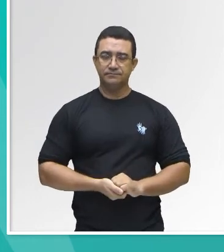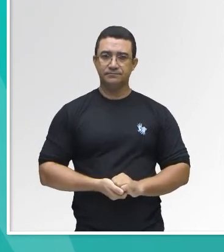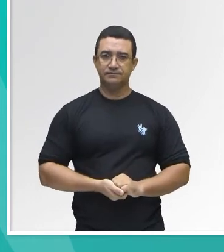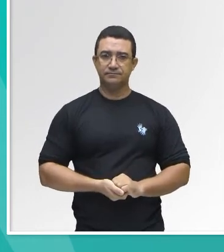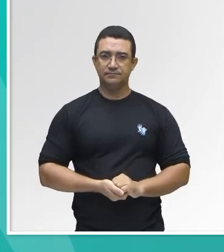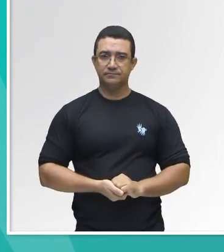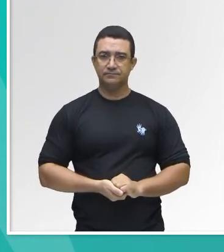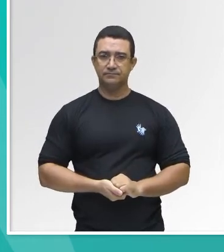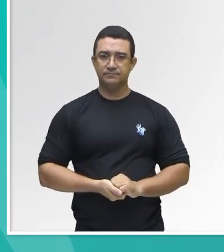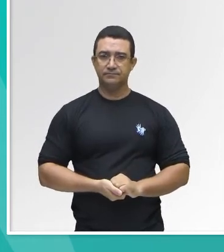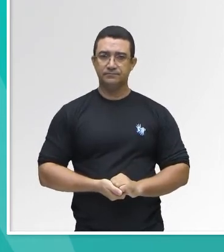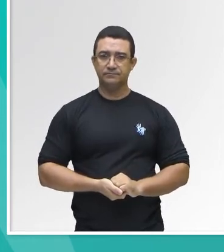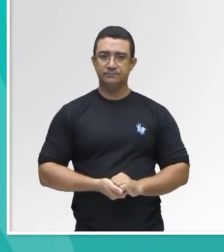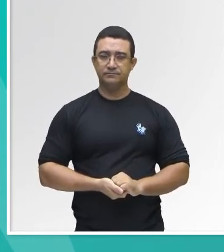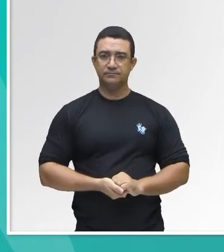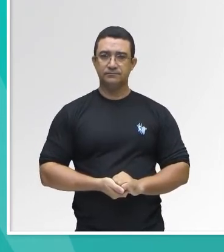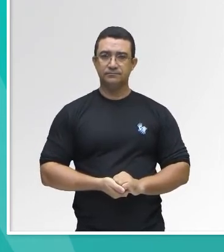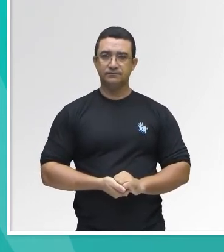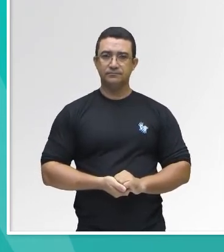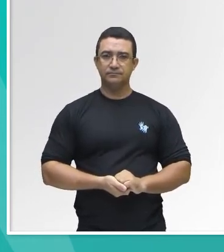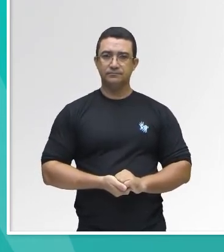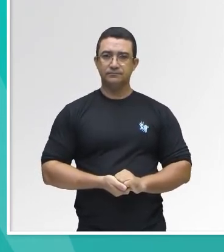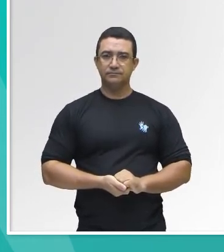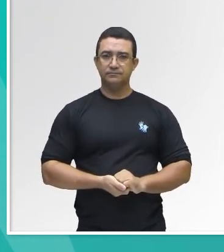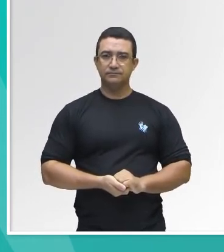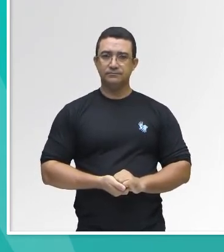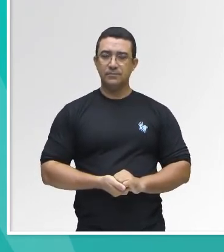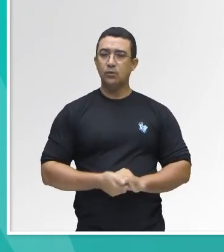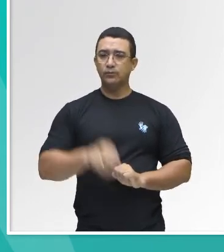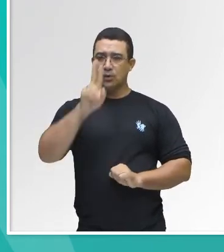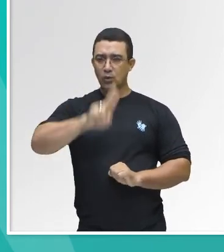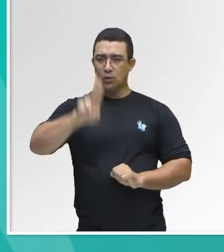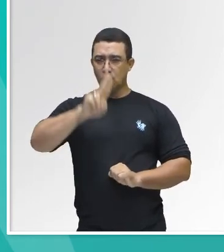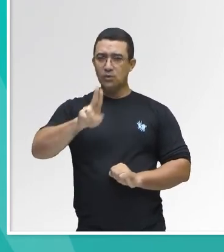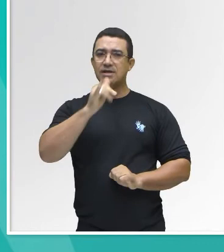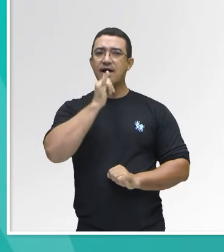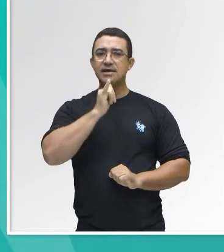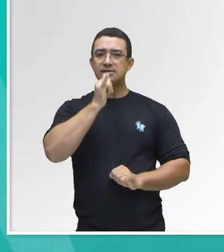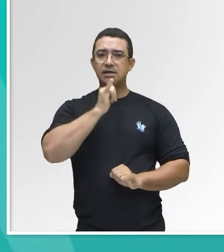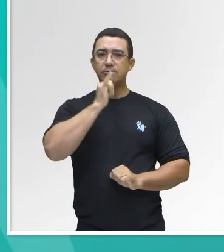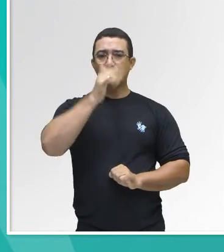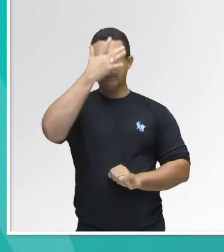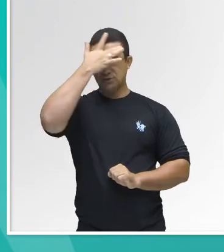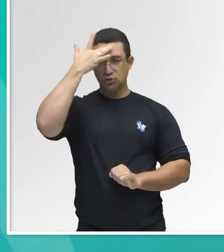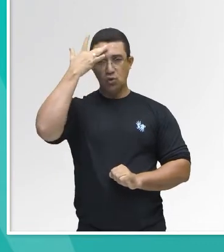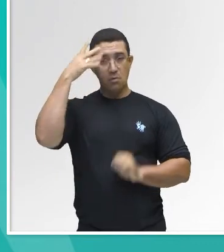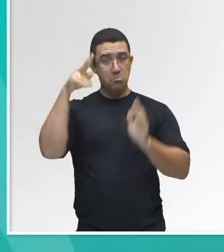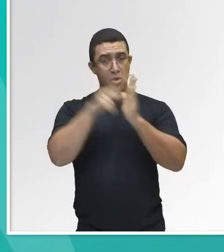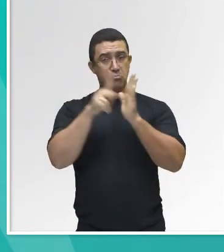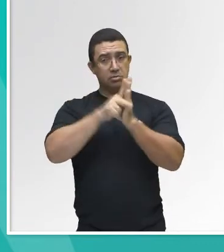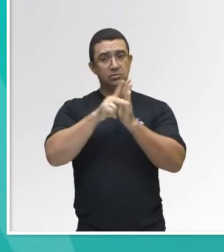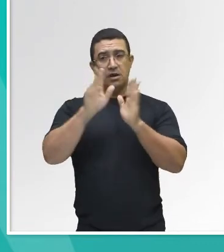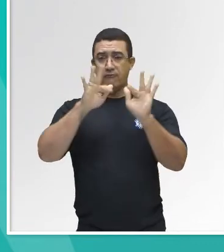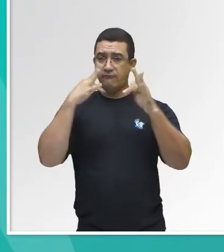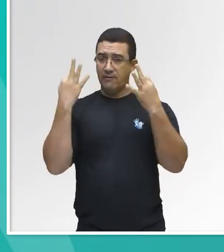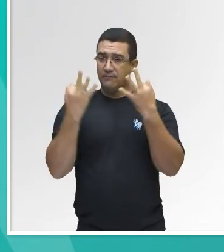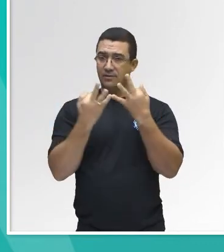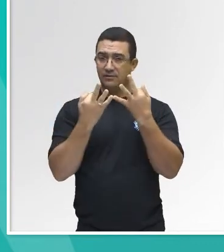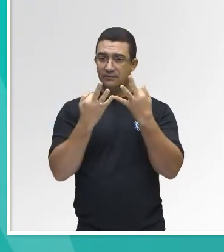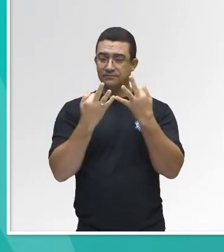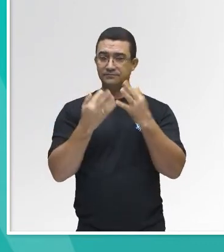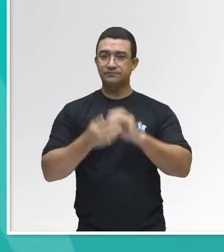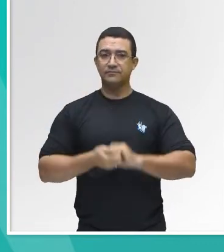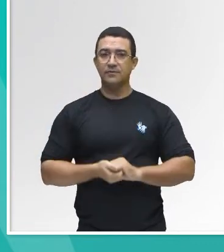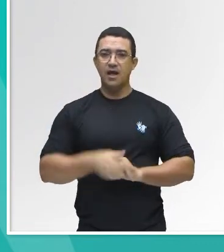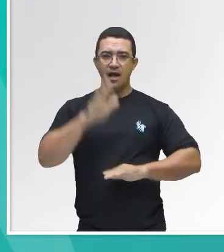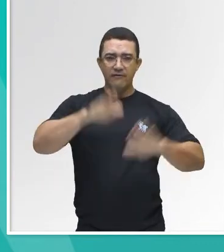E aí, aqui no caso, se empregam exemplos de pessoas familiares, né? Normalmente quando a gente está falando com